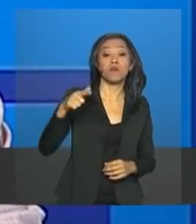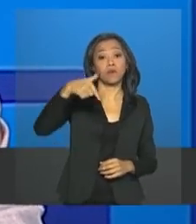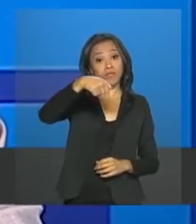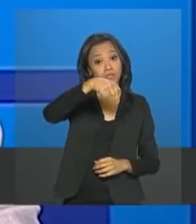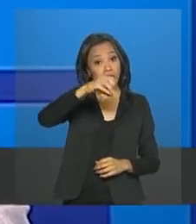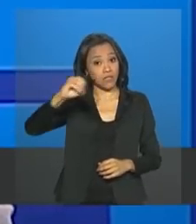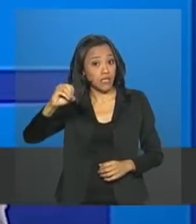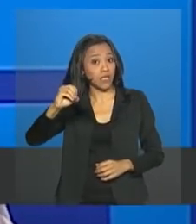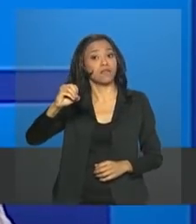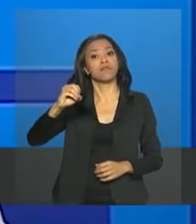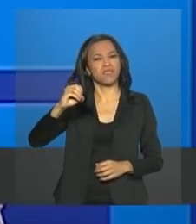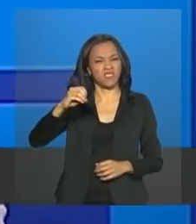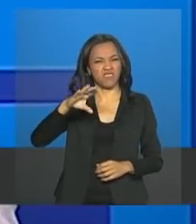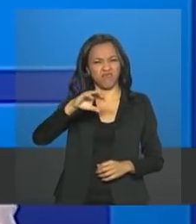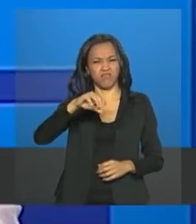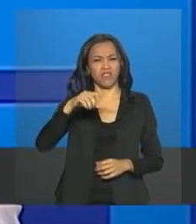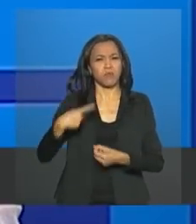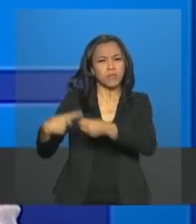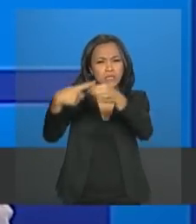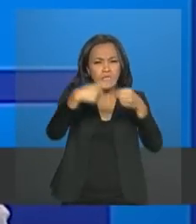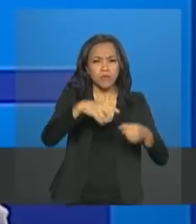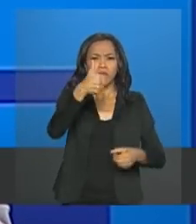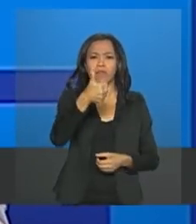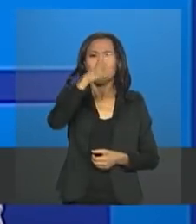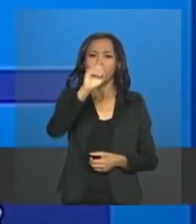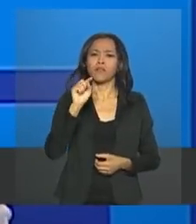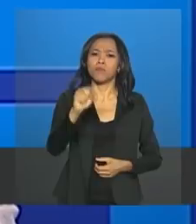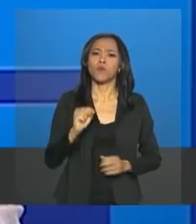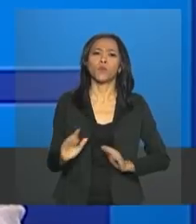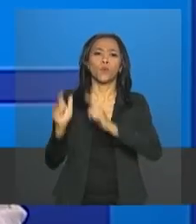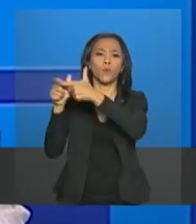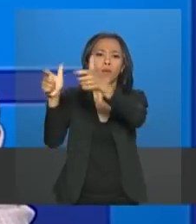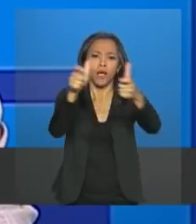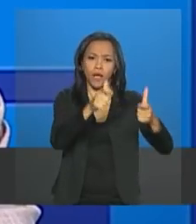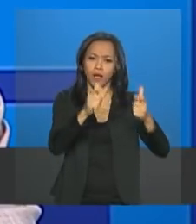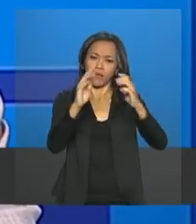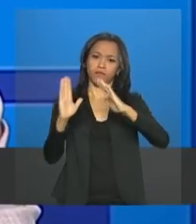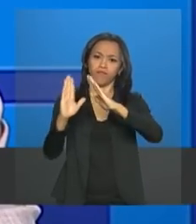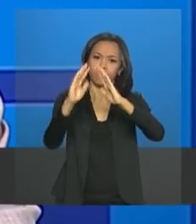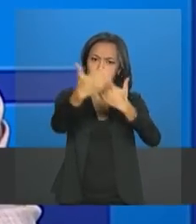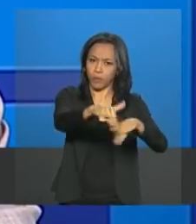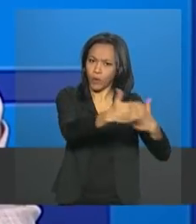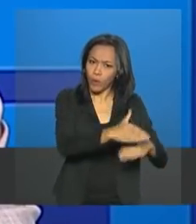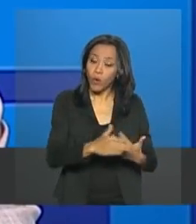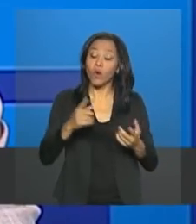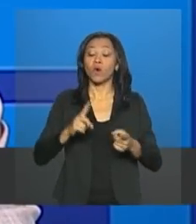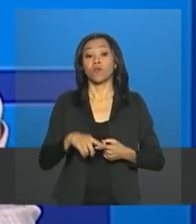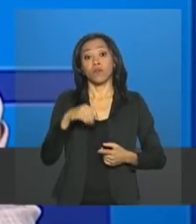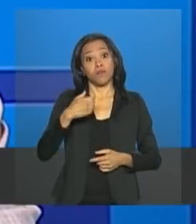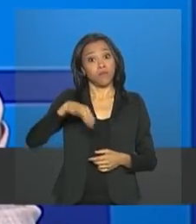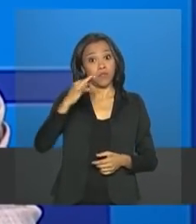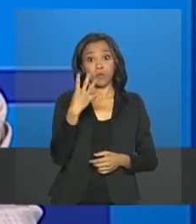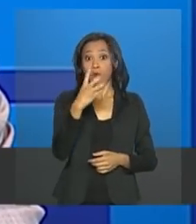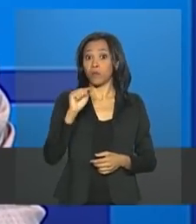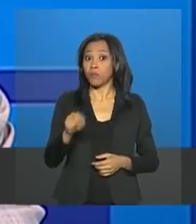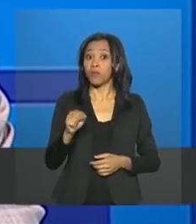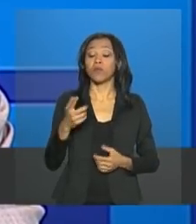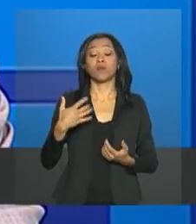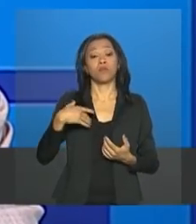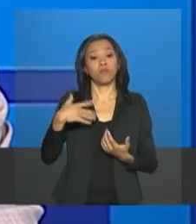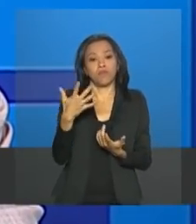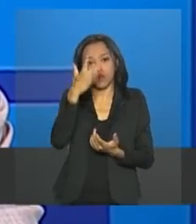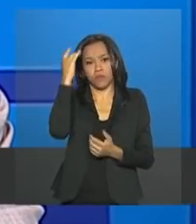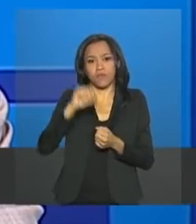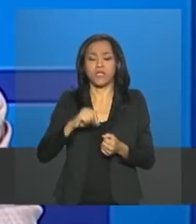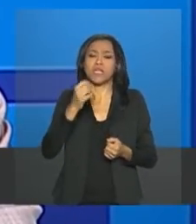municípios 10 mil e tantos locais 4 milhões e tantas pessoas fazendo a prova 600 mil